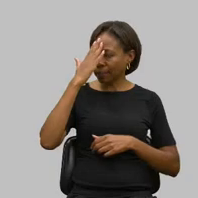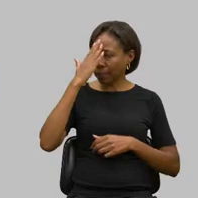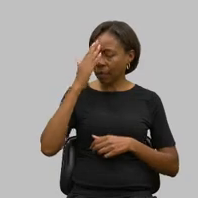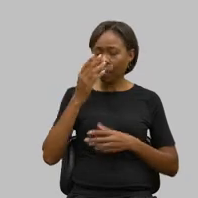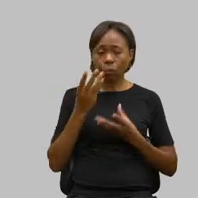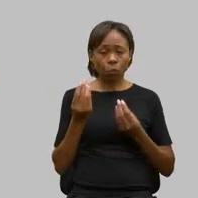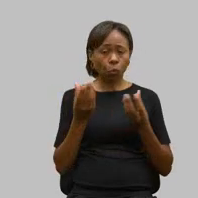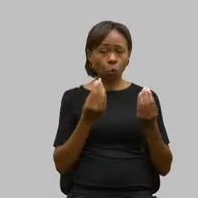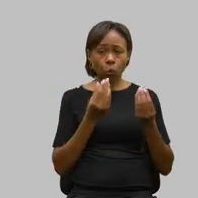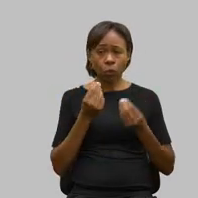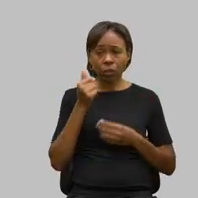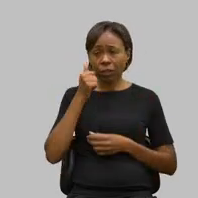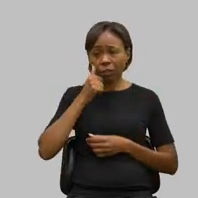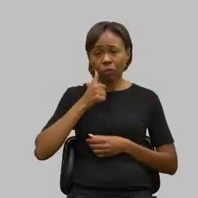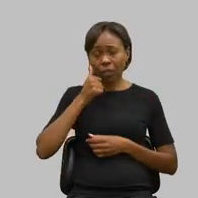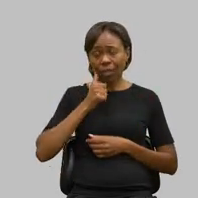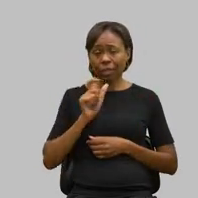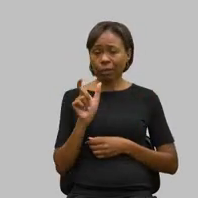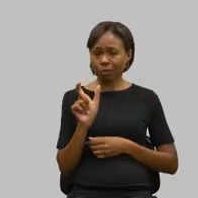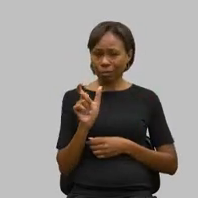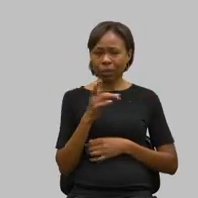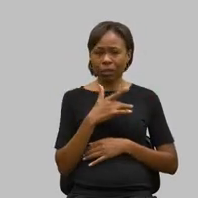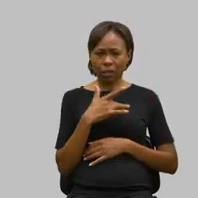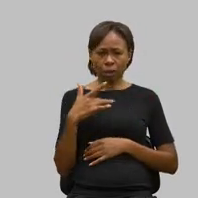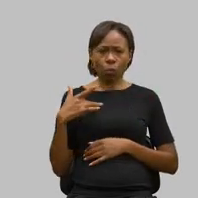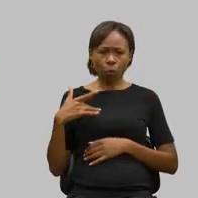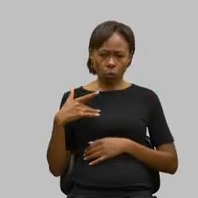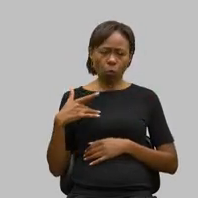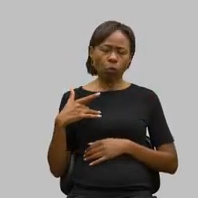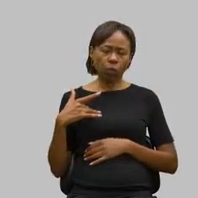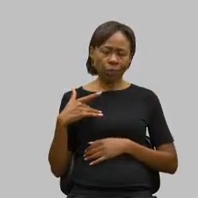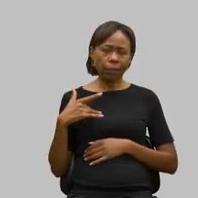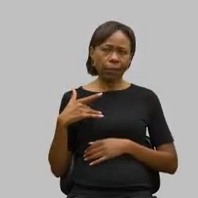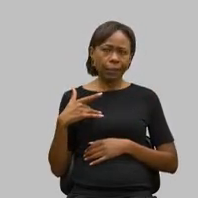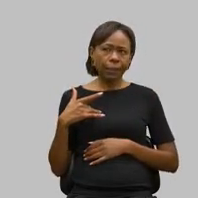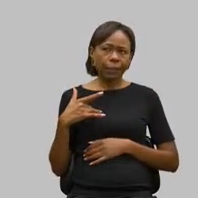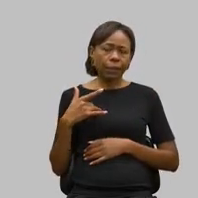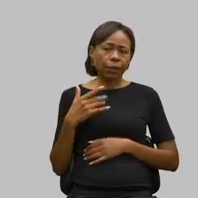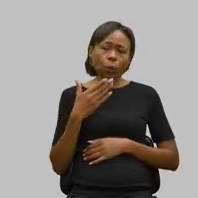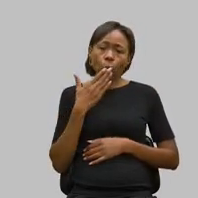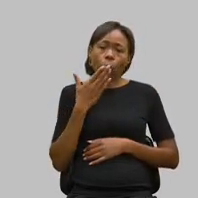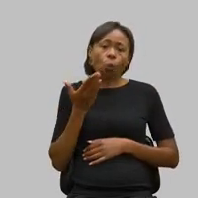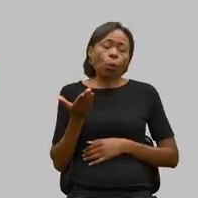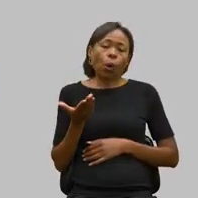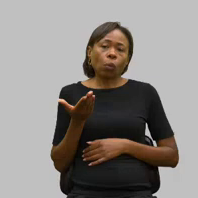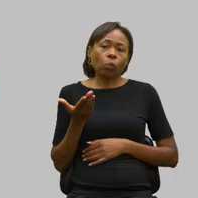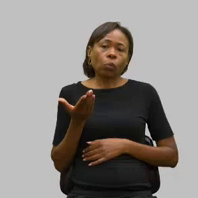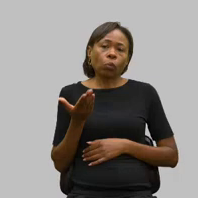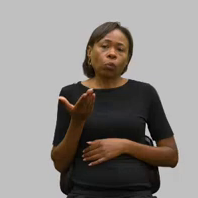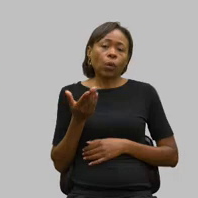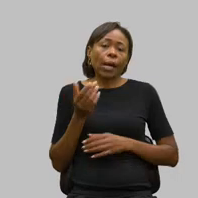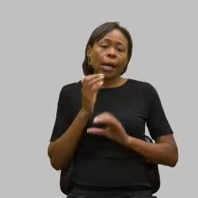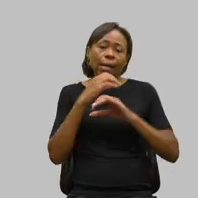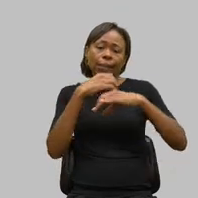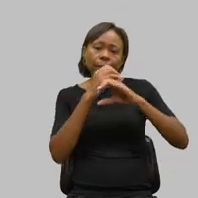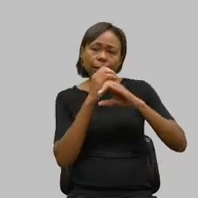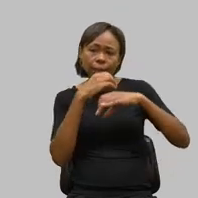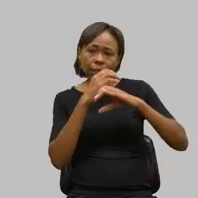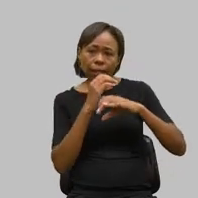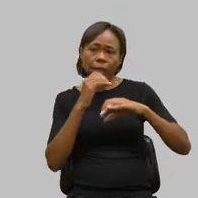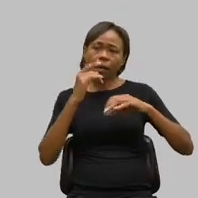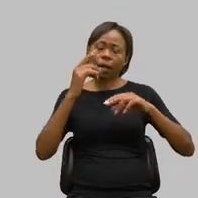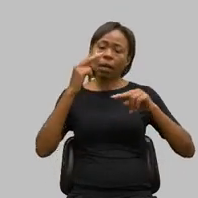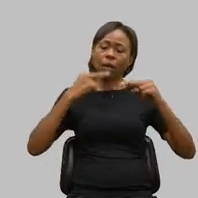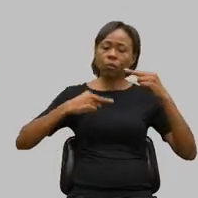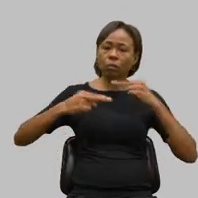nos seus planos de saúde, na rede pública de saúde, quais são esses exames, quais são os